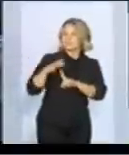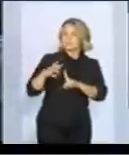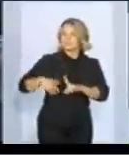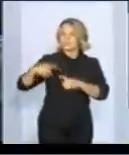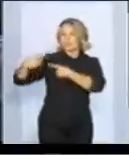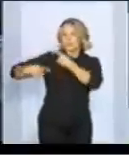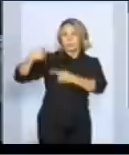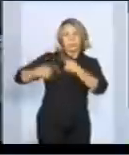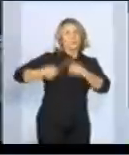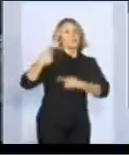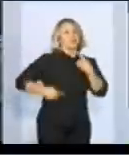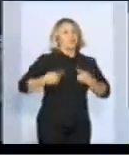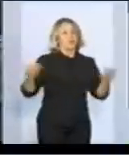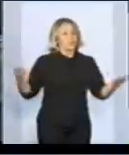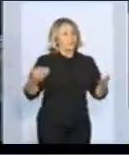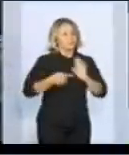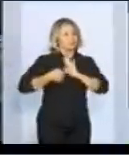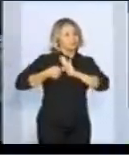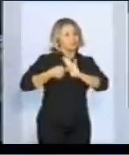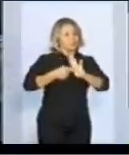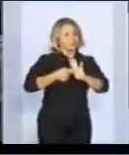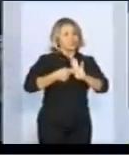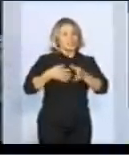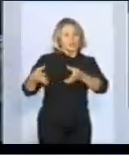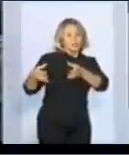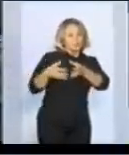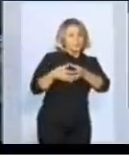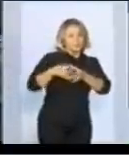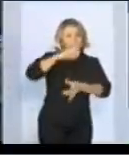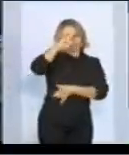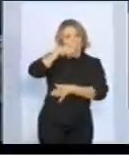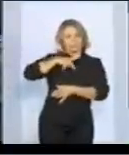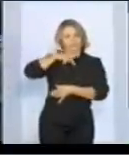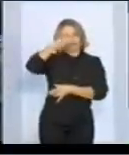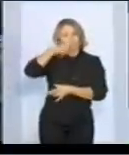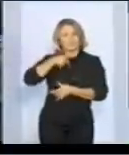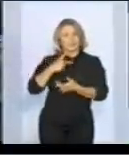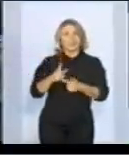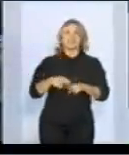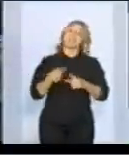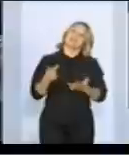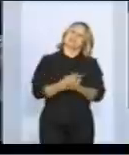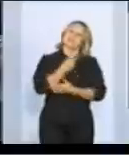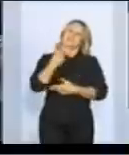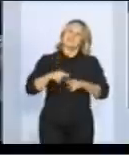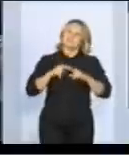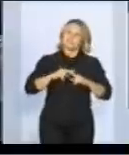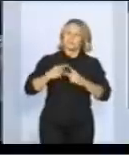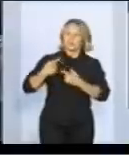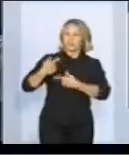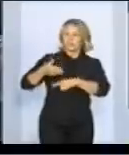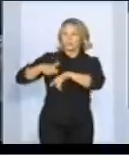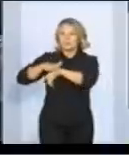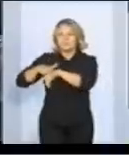mercado claramente oligopolista, em que a concorrência se dá por diferenciação. A hora que eu extraio